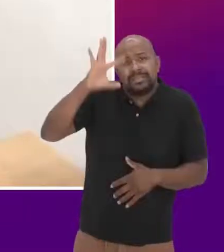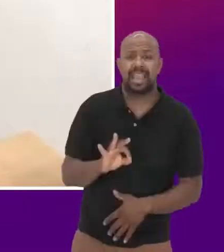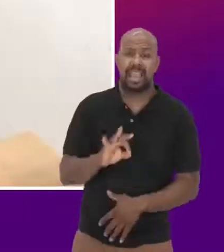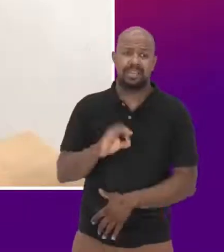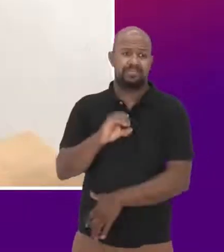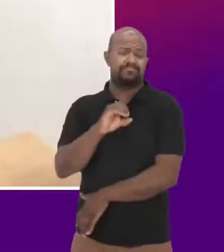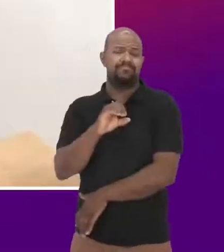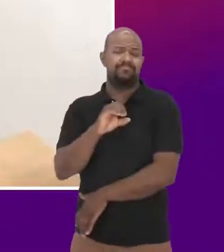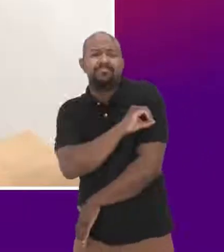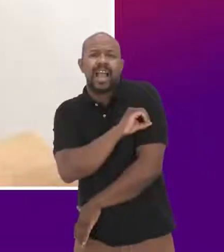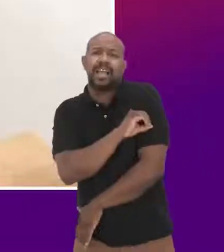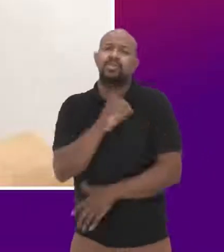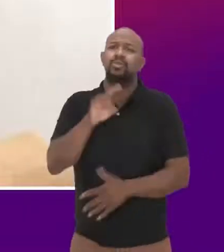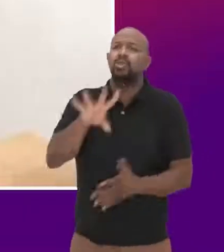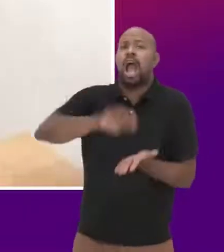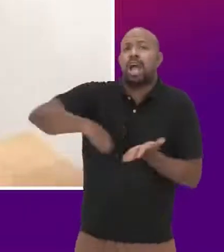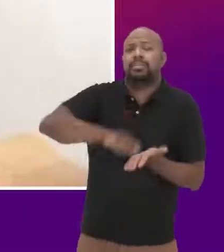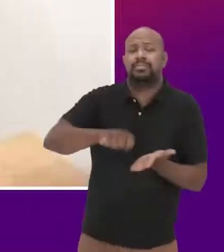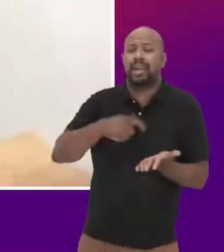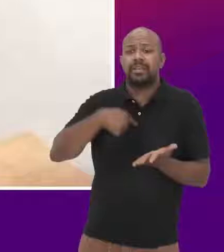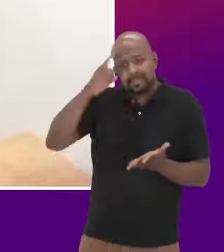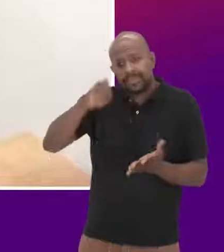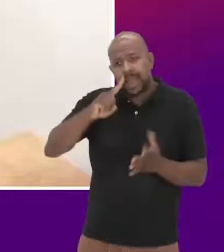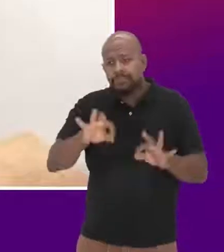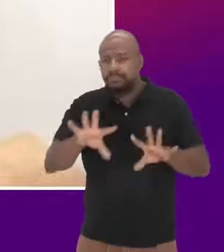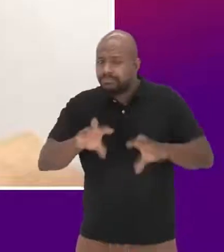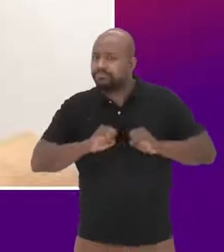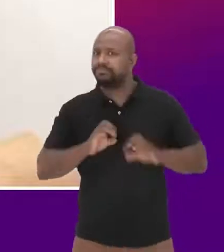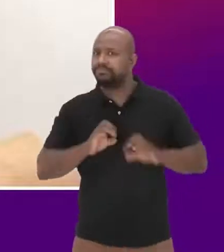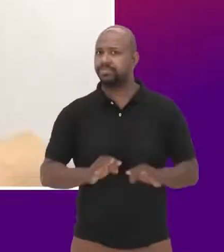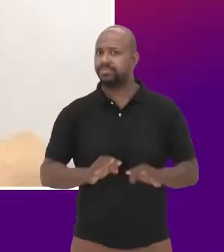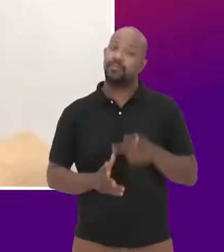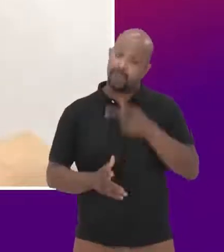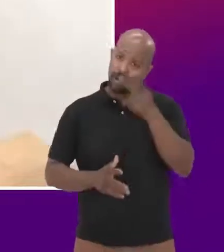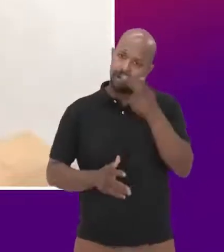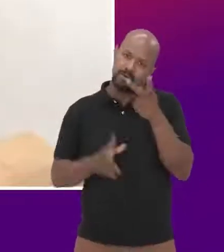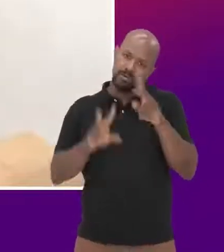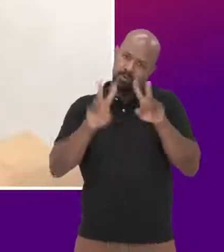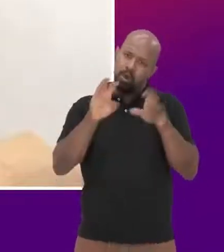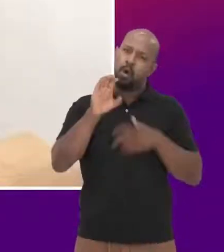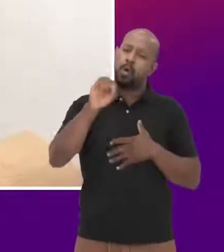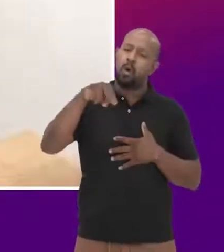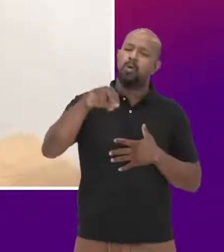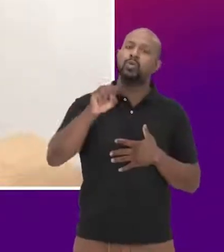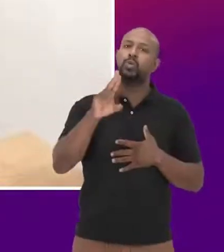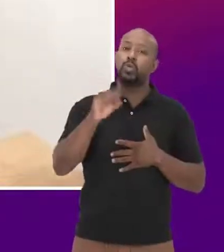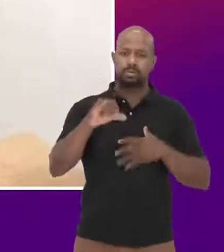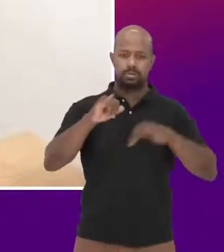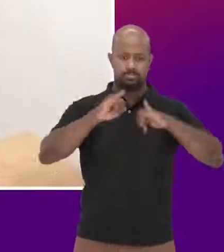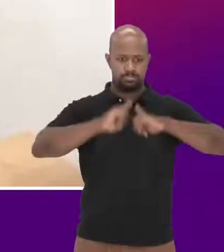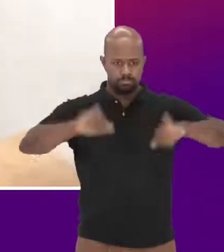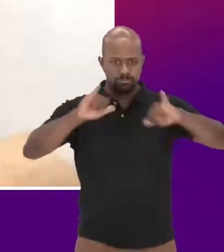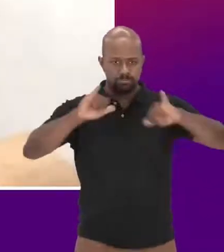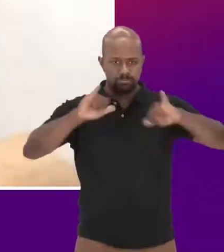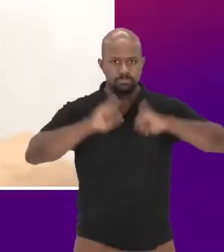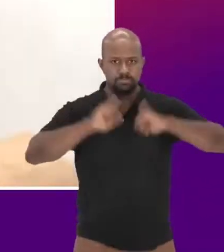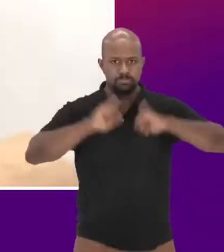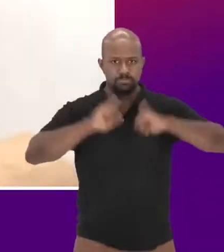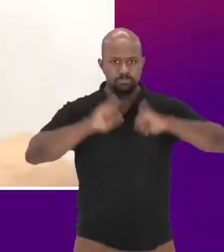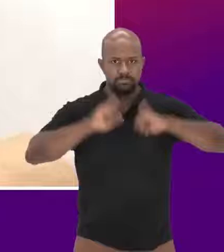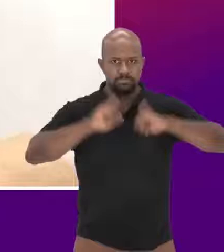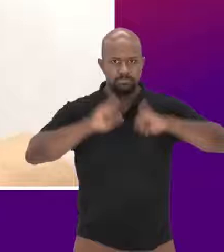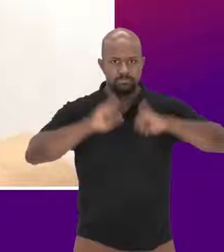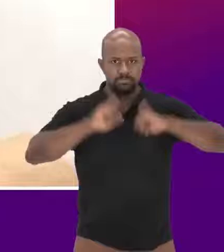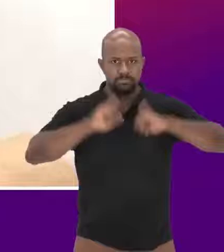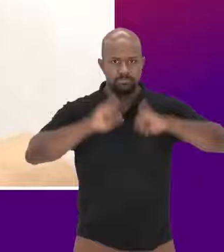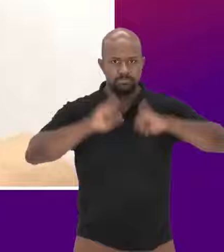de mudanças de consumo, onde a publicidade, a comunicação, muitas vezes precisa de